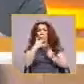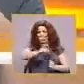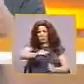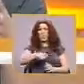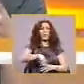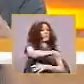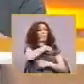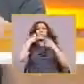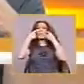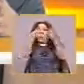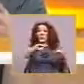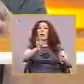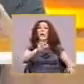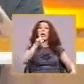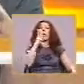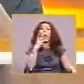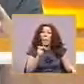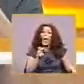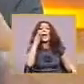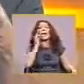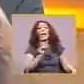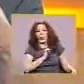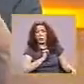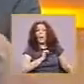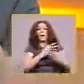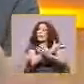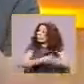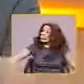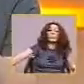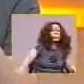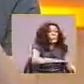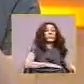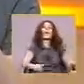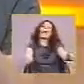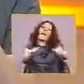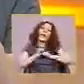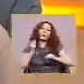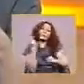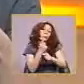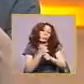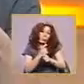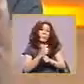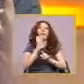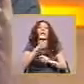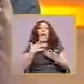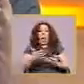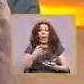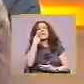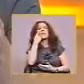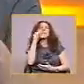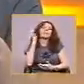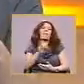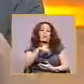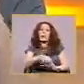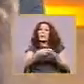mostrar que a rua é nossa, que o espaço público é também nosso. Porque, de facto, o que acontece é que, neste momento, nomeadamente em